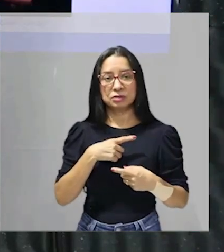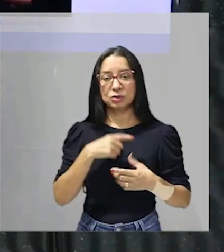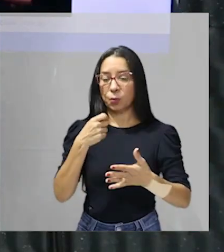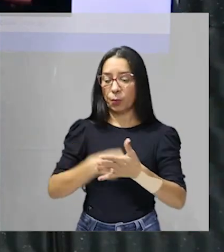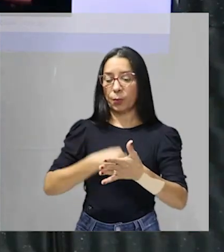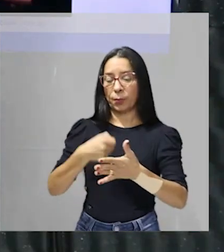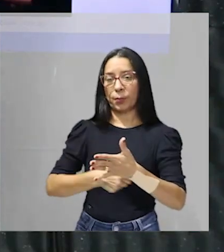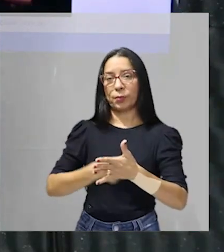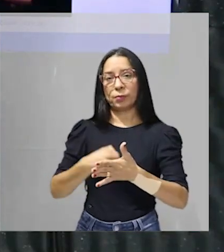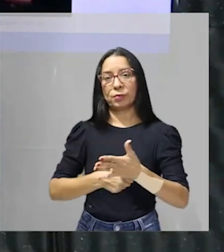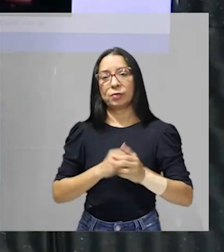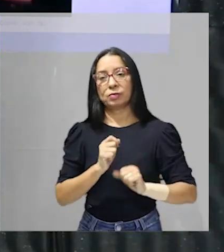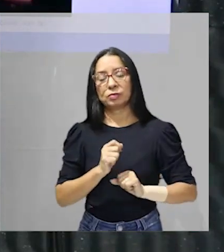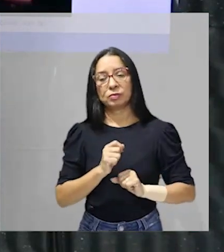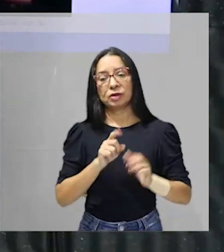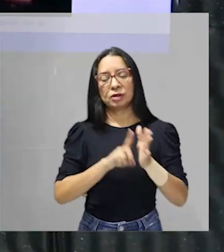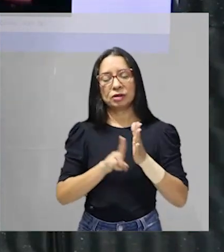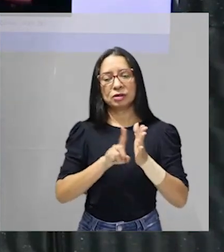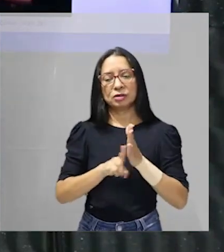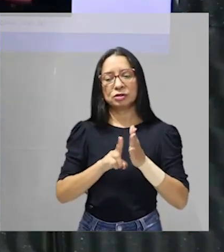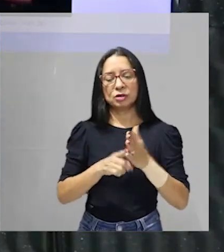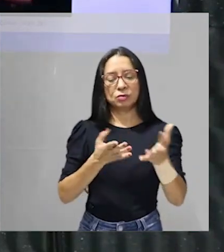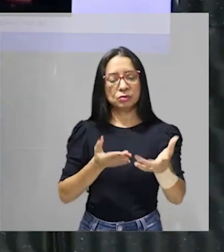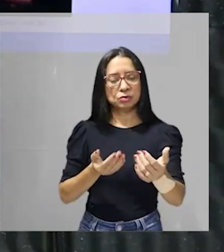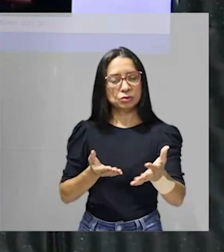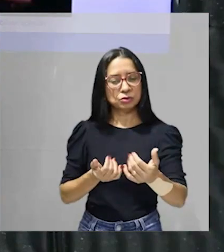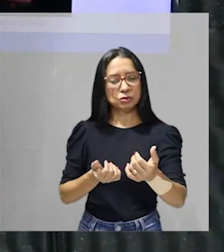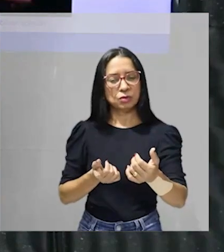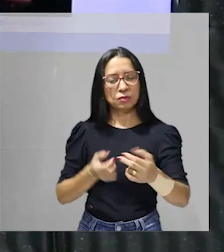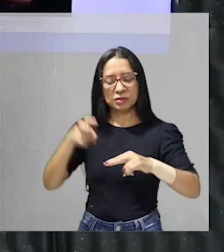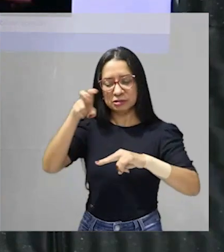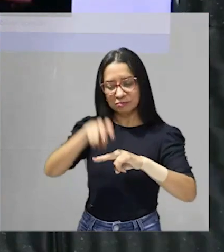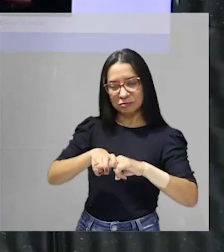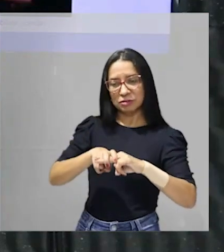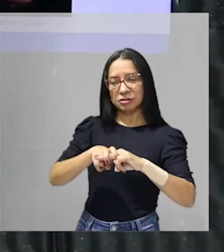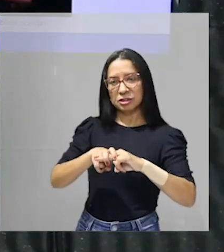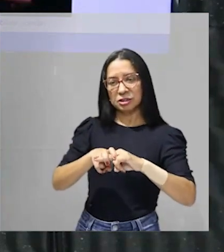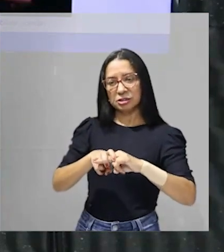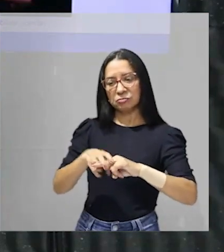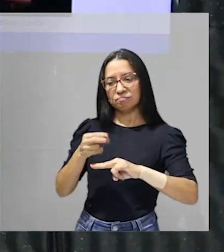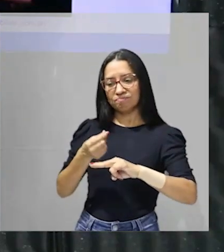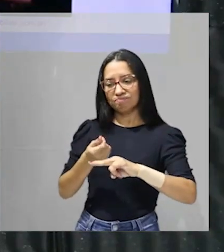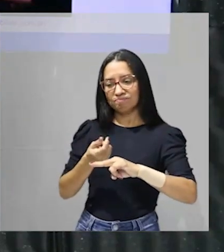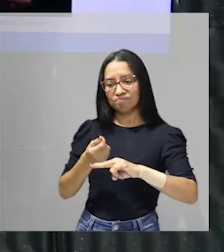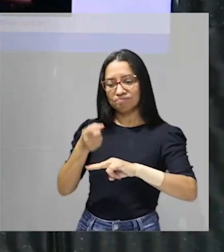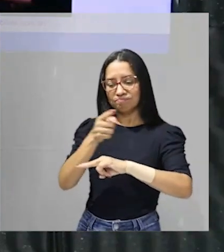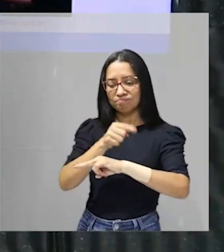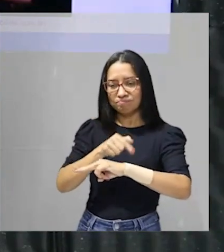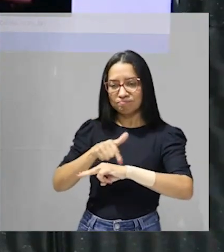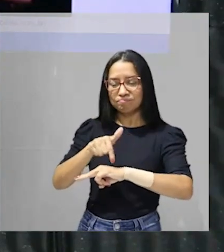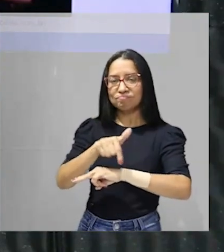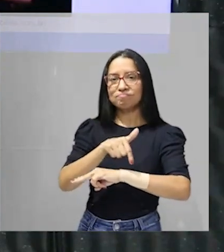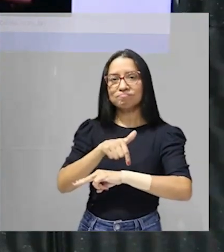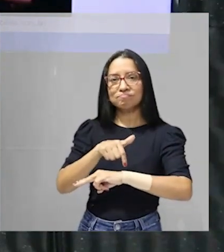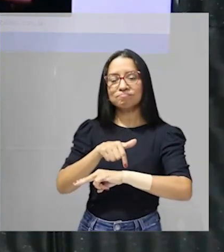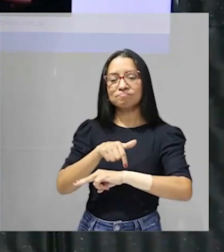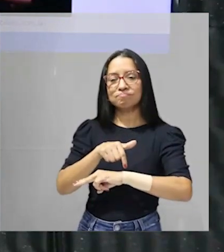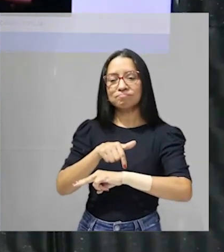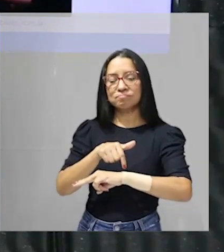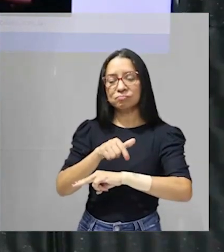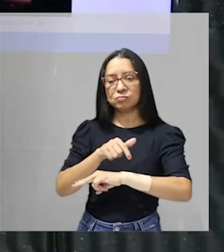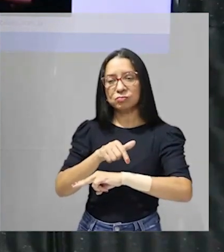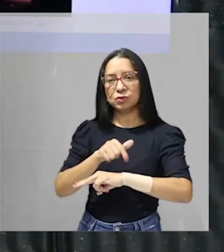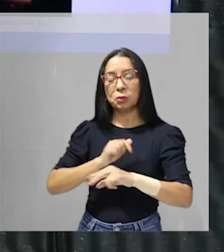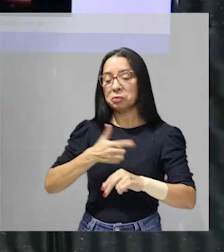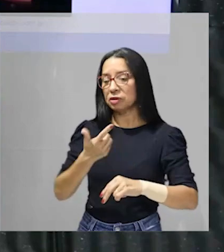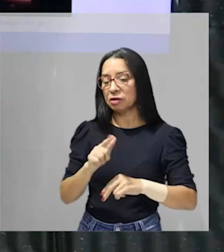muito a questão dos Adolescentes dos jovens estarem muito tempo frente aos jogos mas sem muito movimento com aquele comportamento sedentário